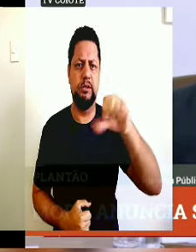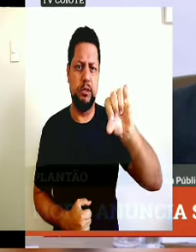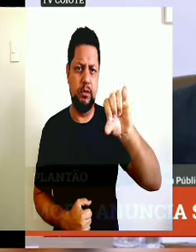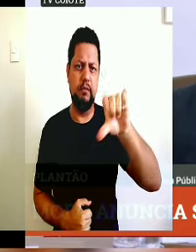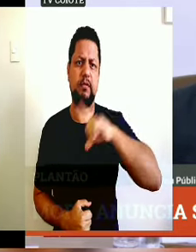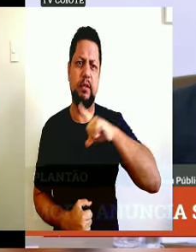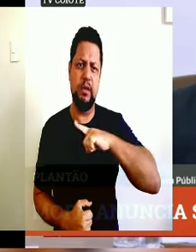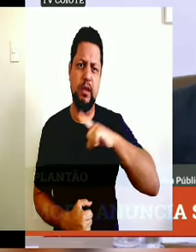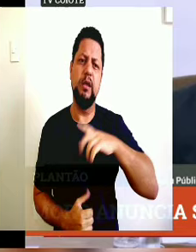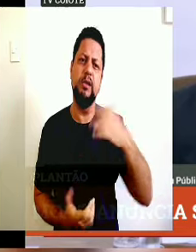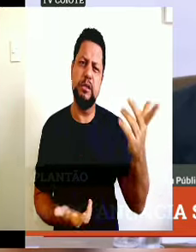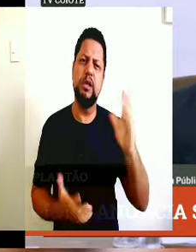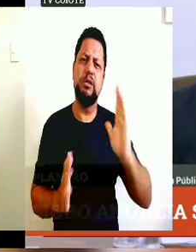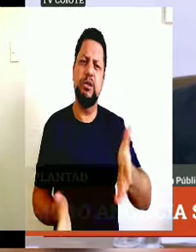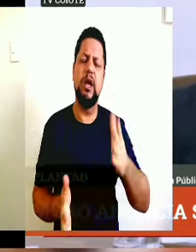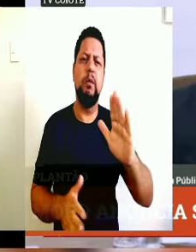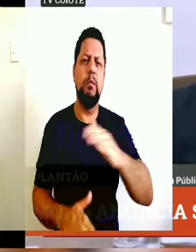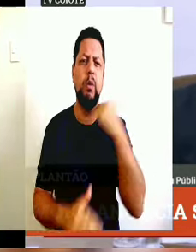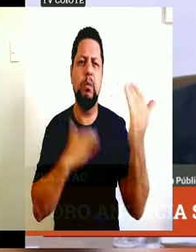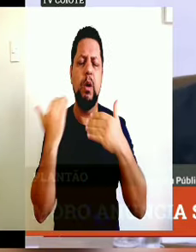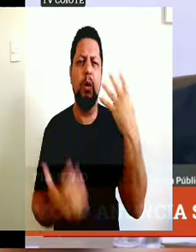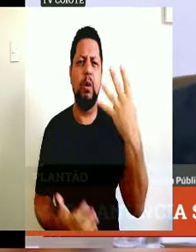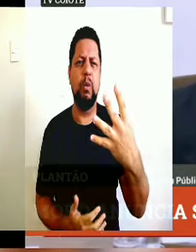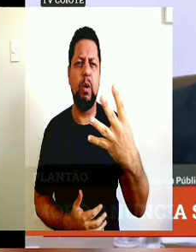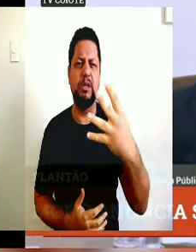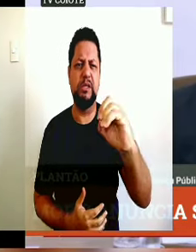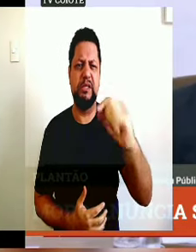uma informação lamentável de 407 óbitos,